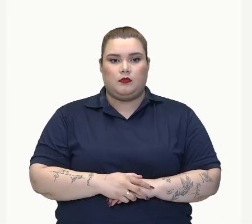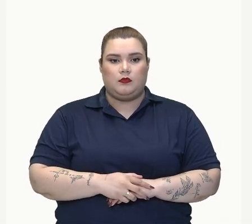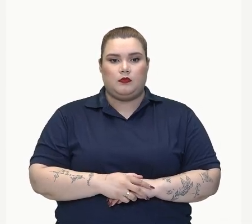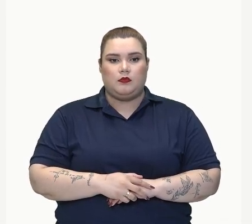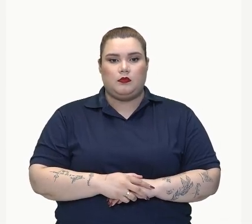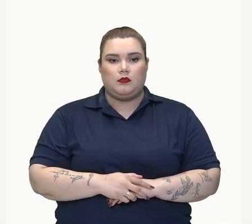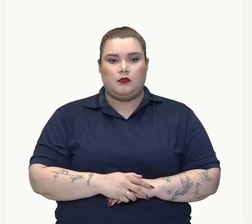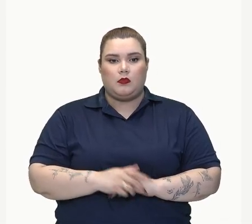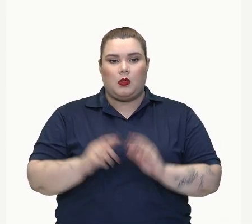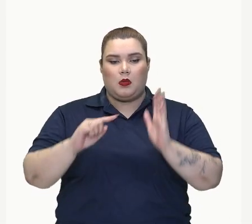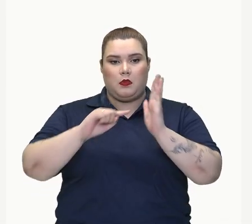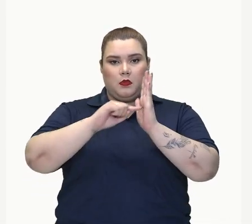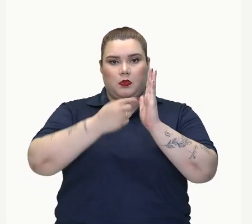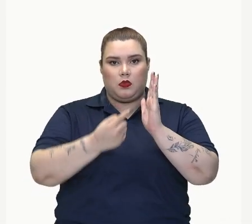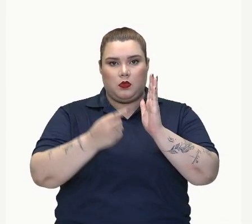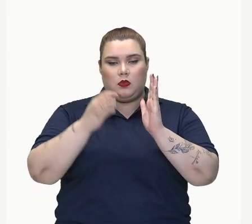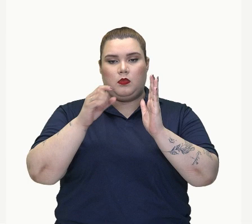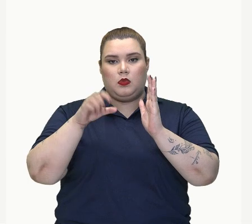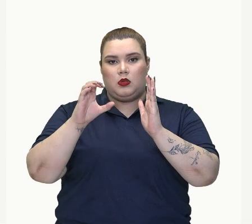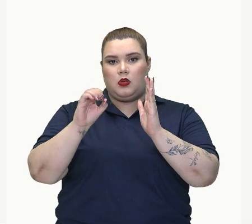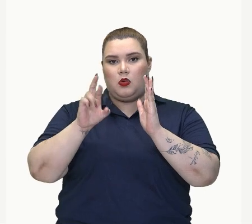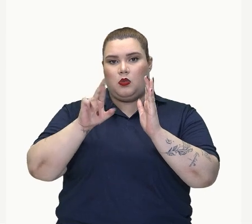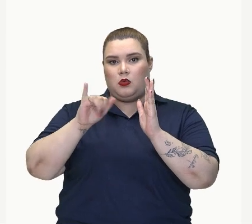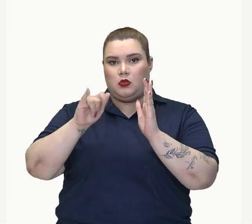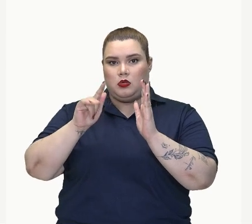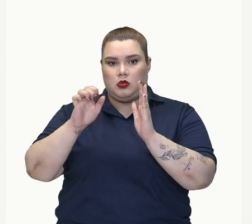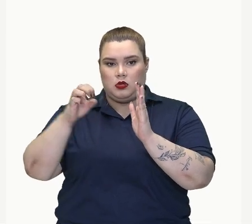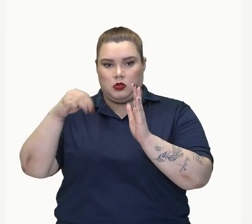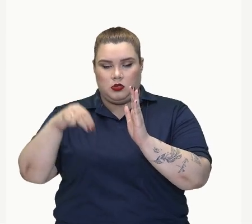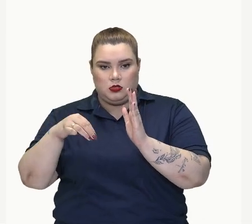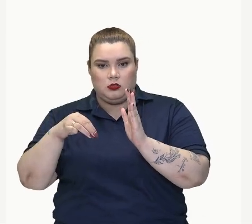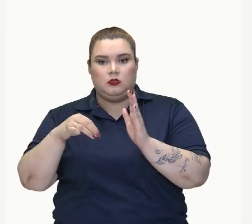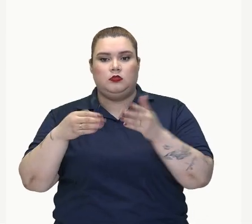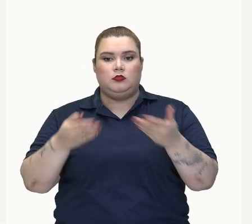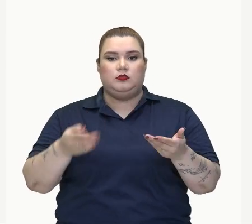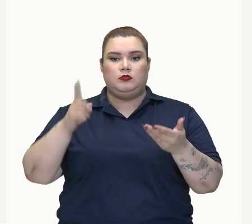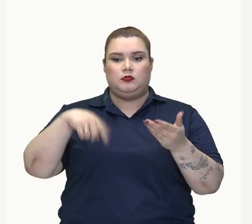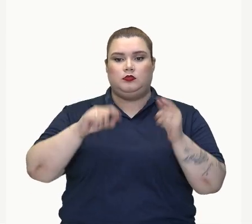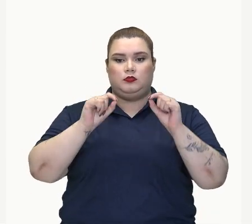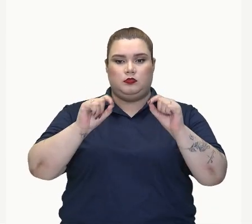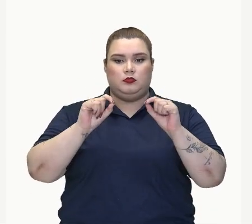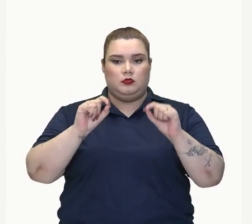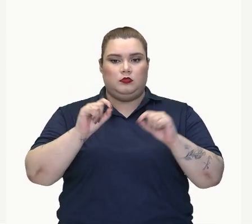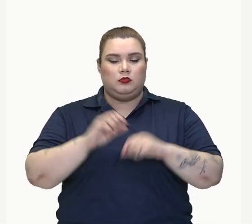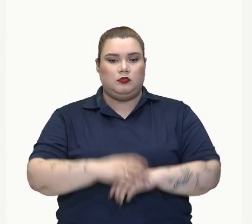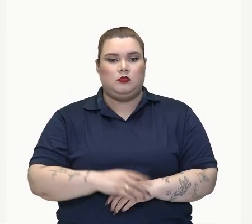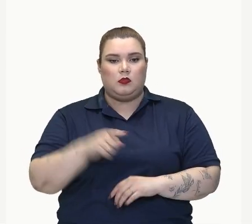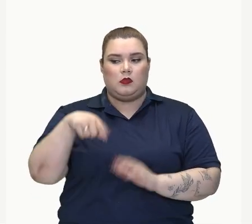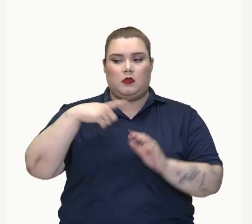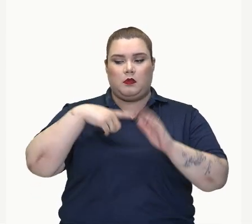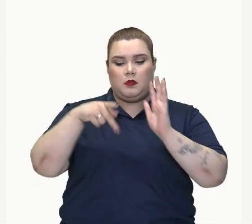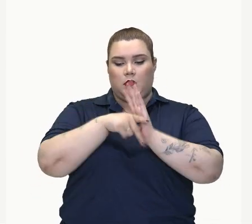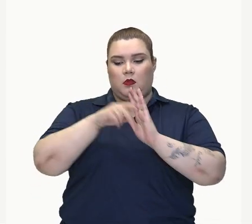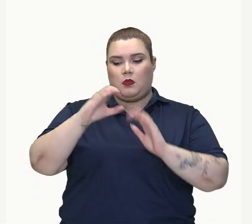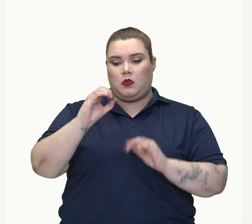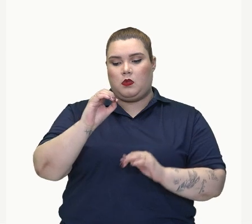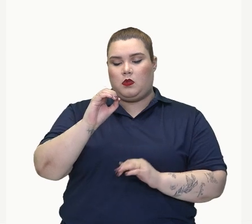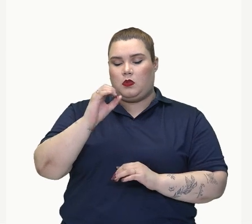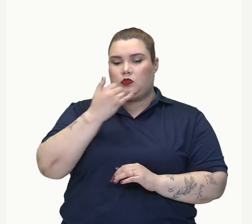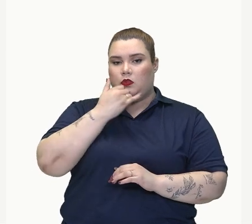Centro na origem aqui do plano cartesiano e o achatamento dele vai ser aí mais horizontal, tá bom?